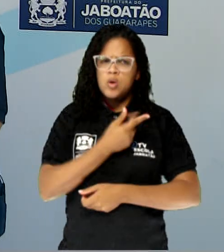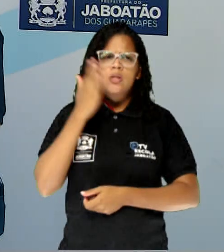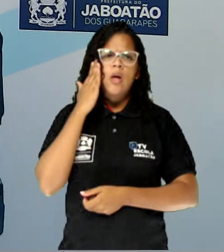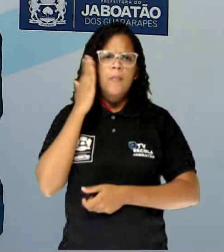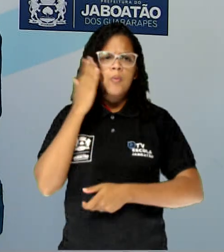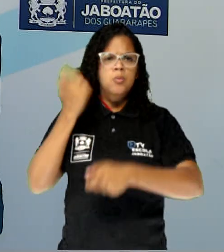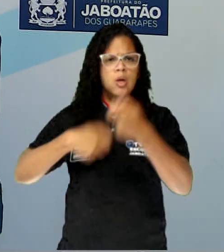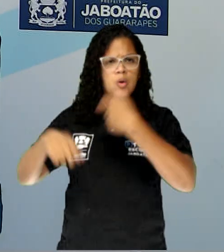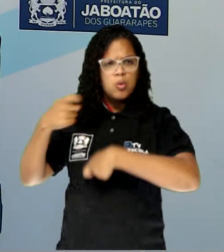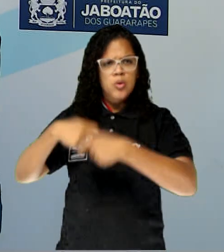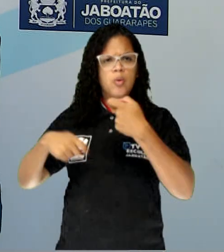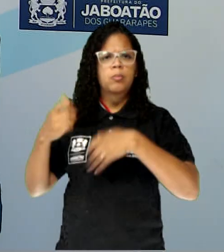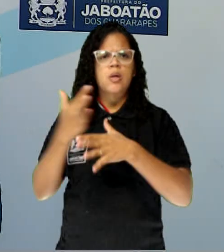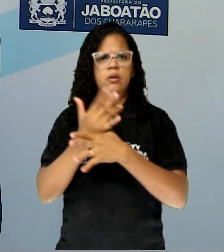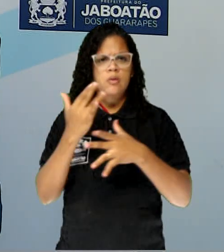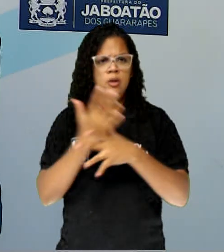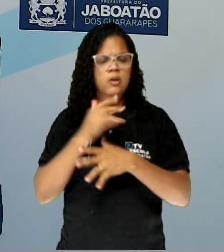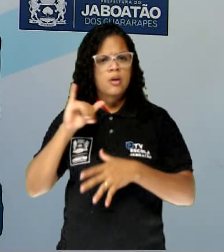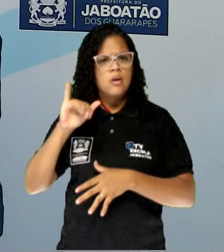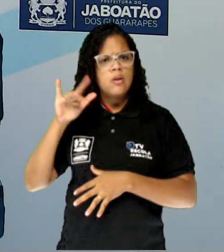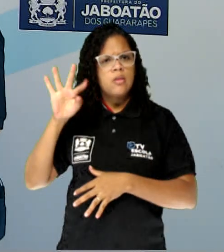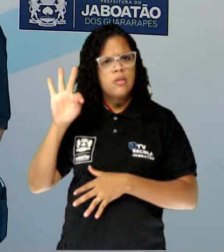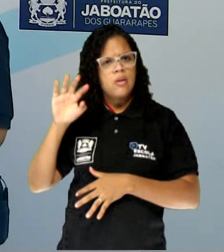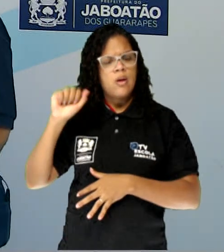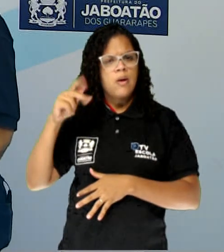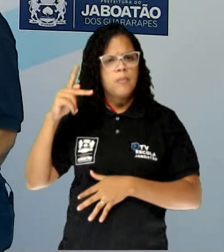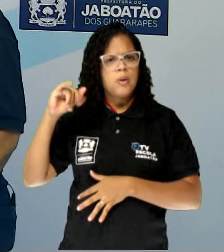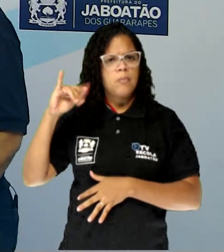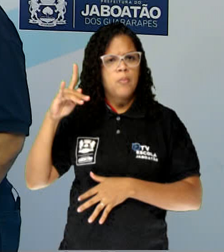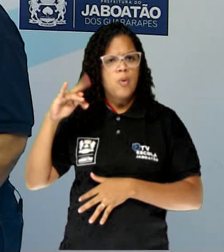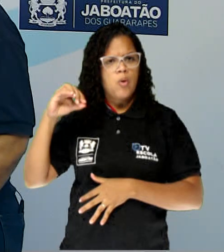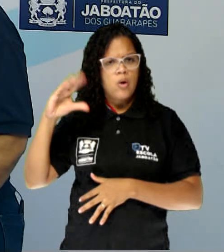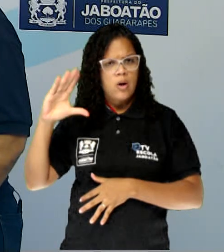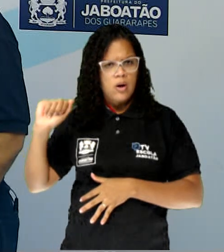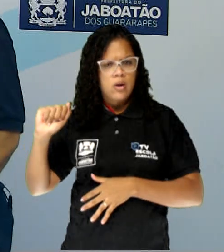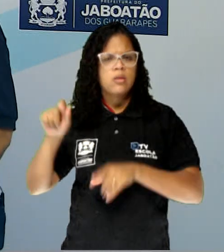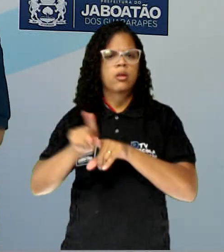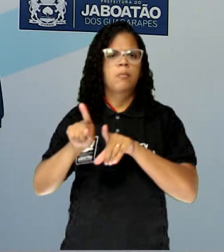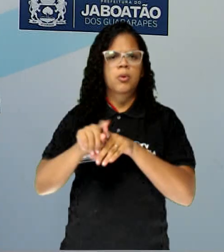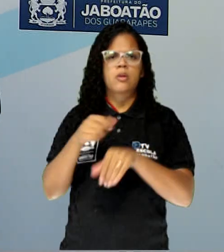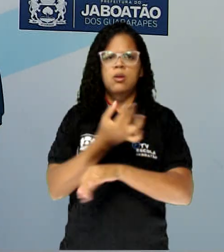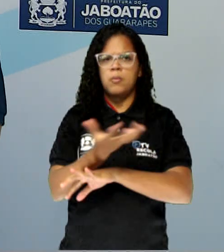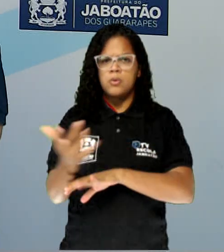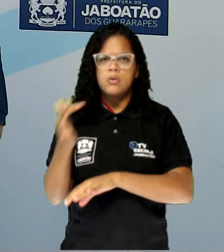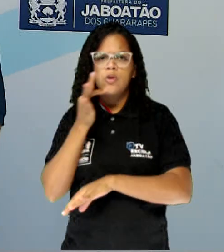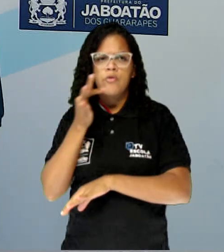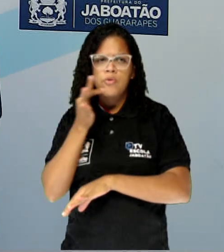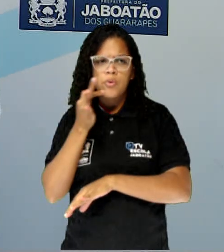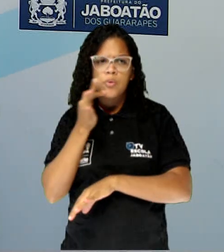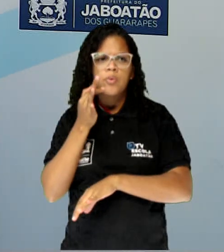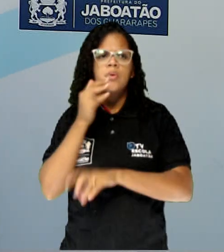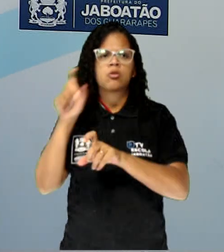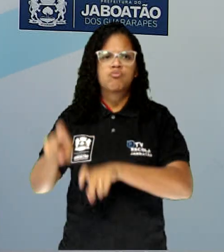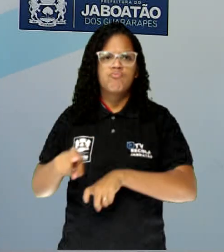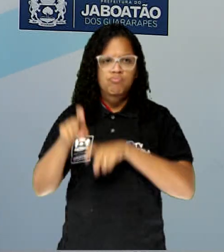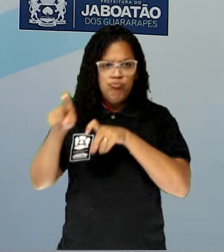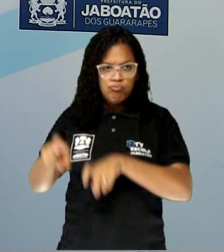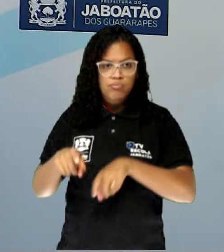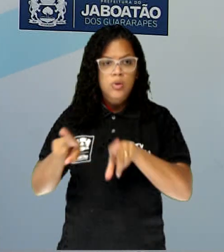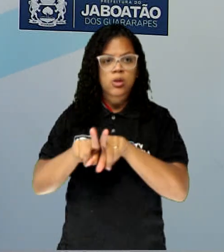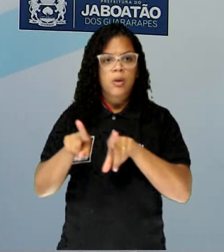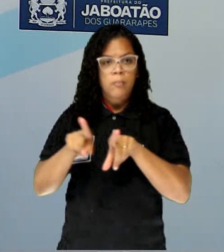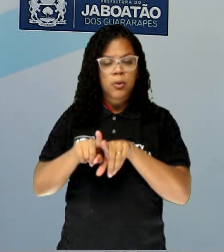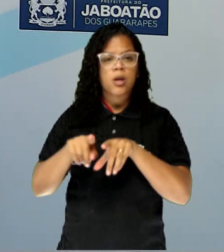Itapipoca depende da plantação de frutas e da agricultura, ambos alimentados pelas águas oriundas do rio